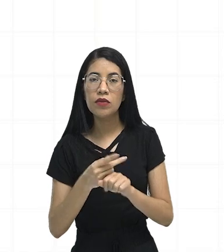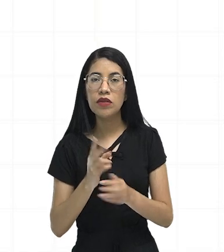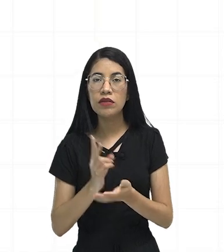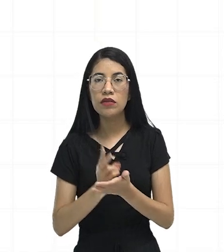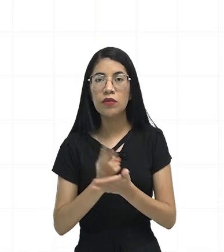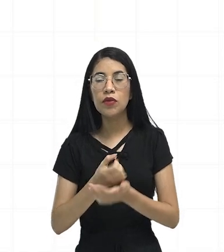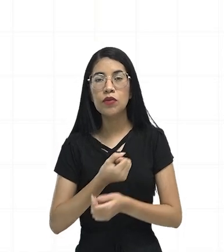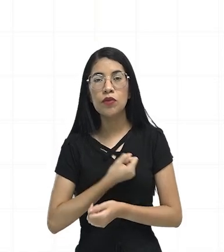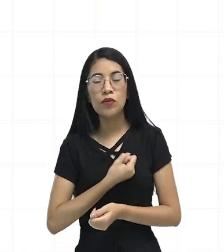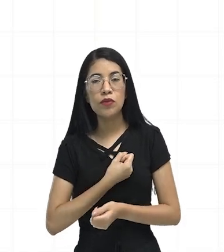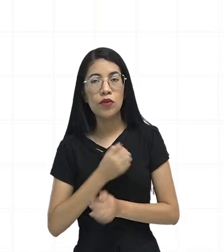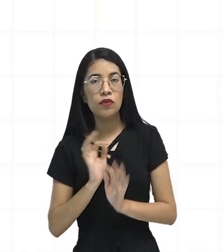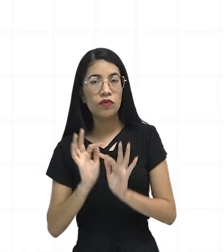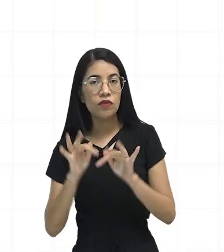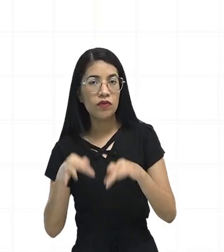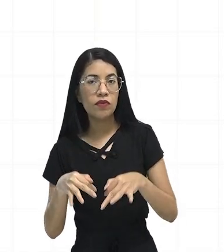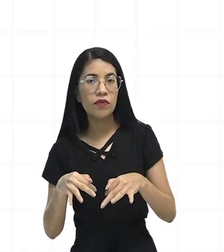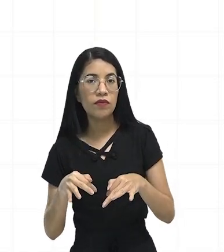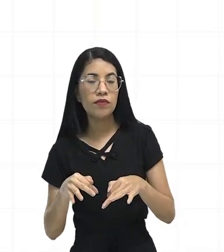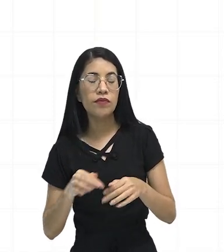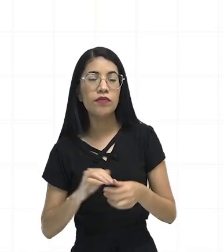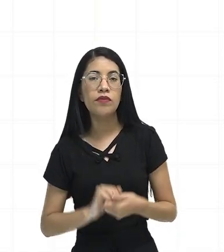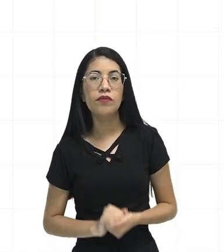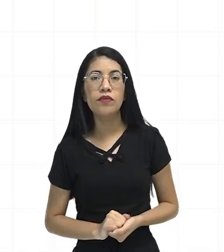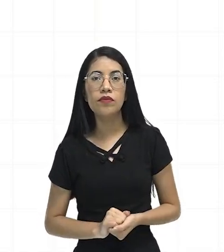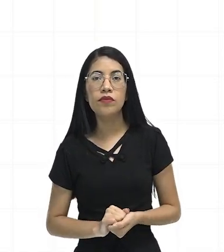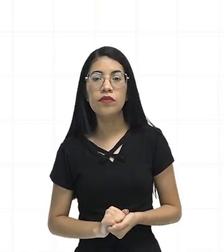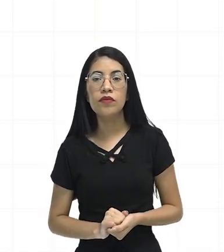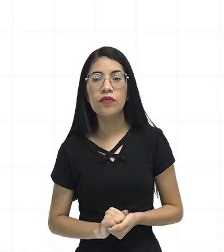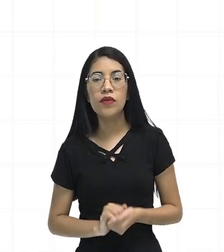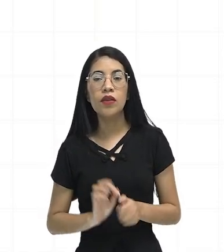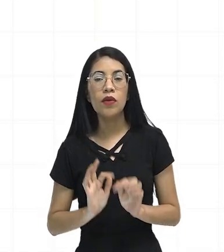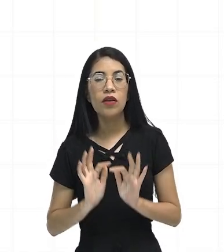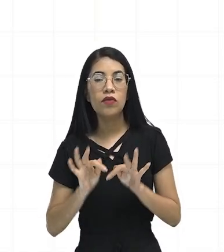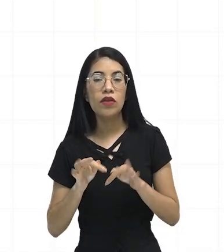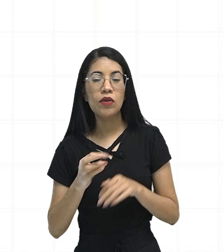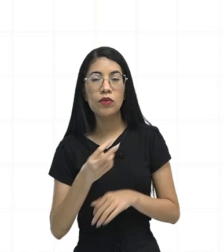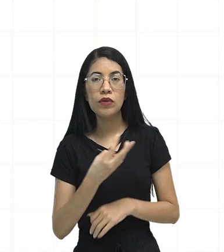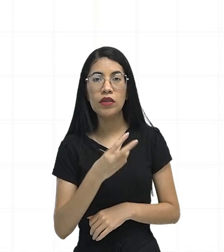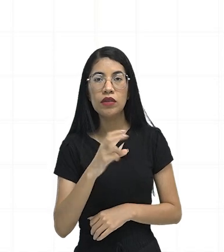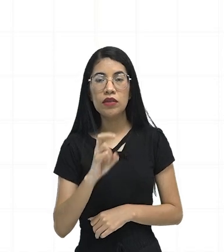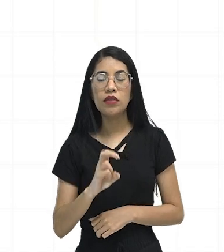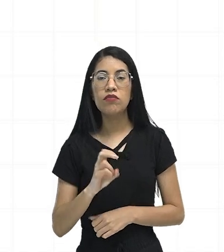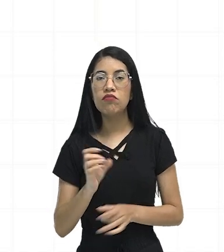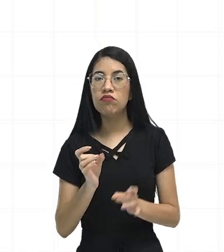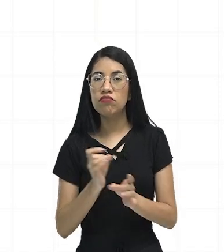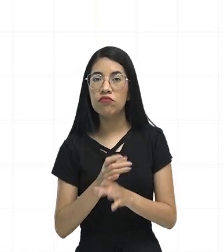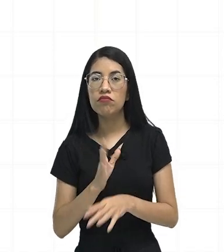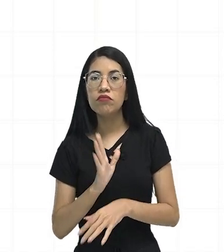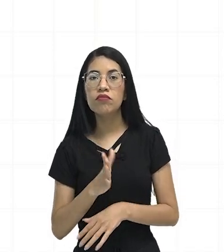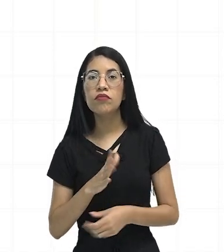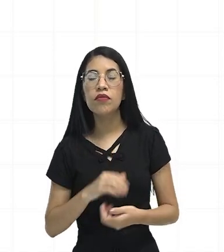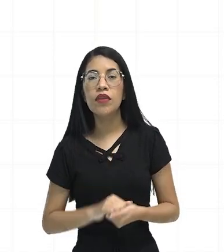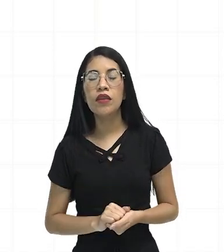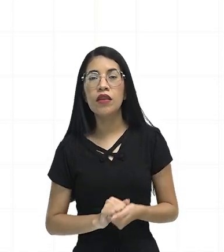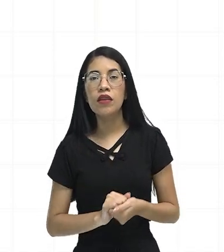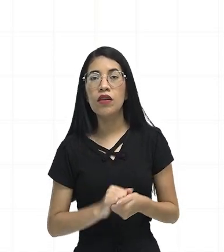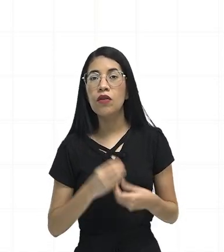último algarismo. Tá? Então a vírgula está ali depois do 35. Então pronto, você escreve aqui, ó,